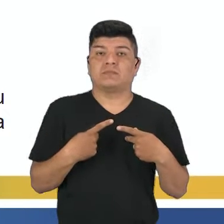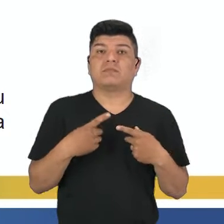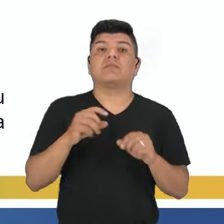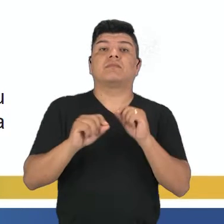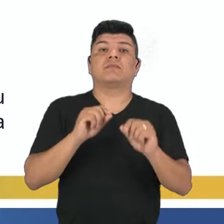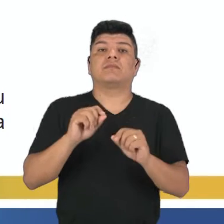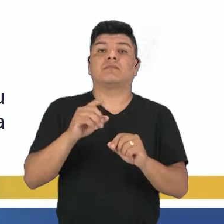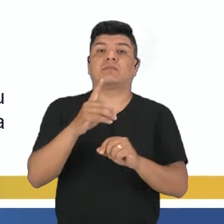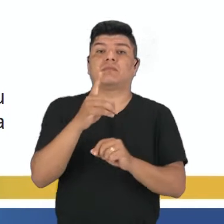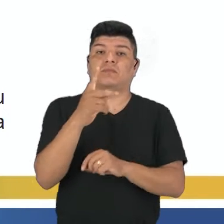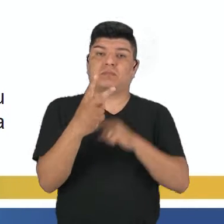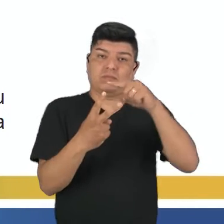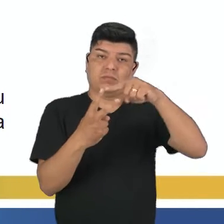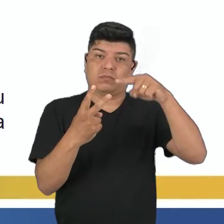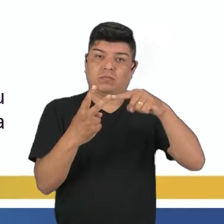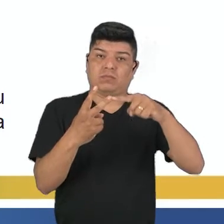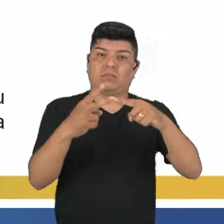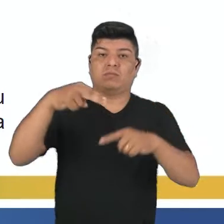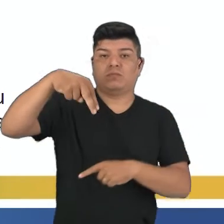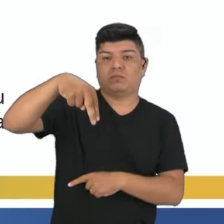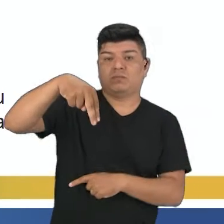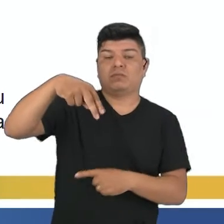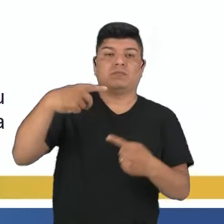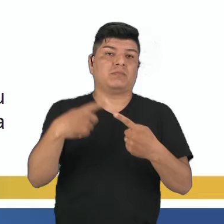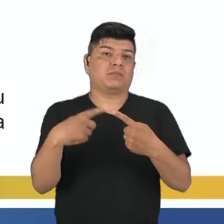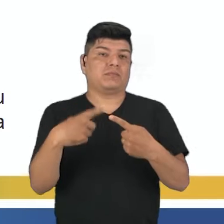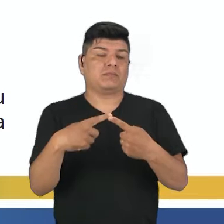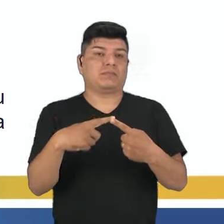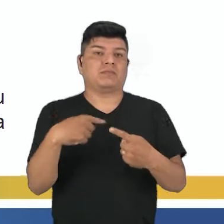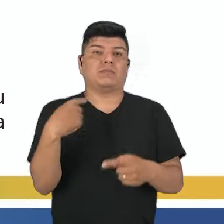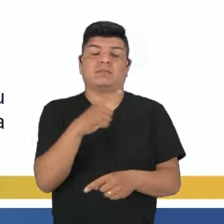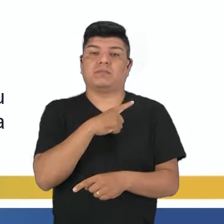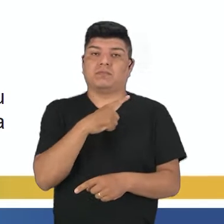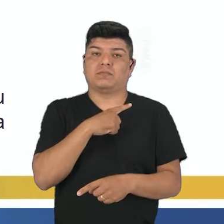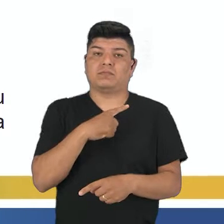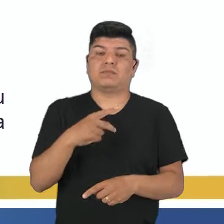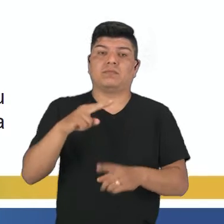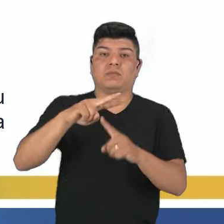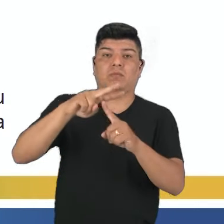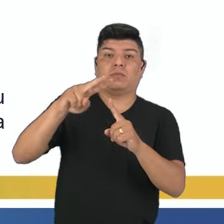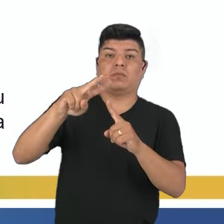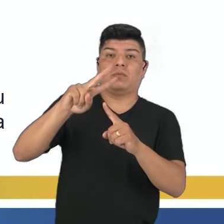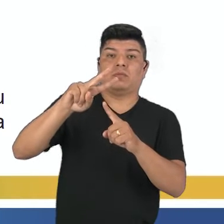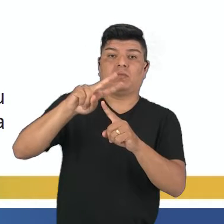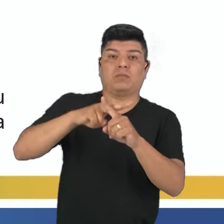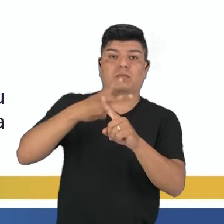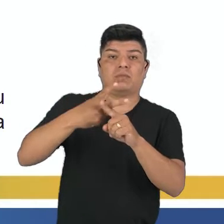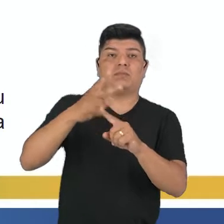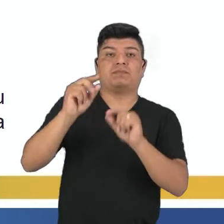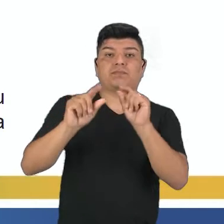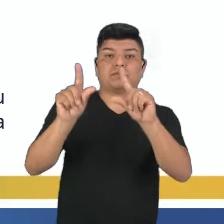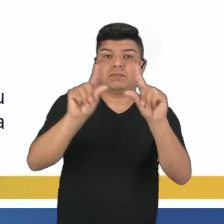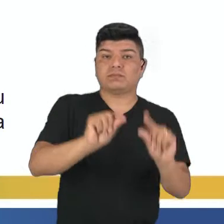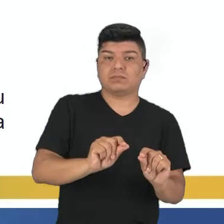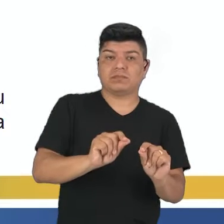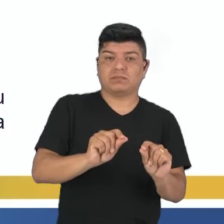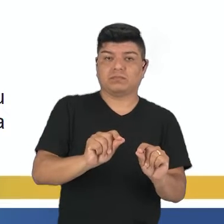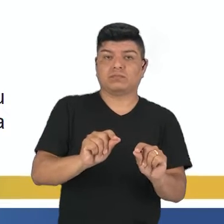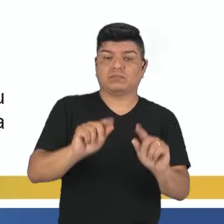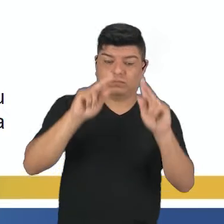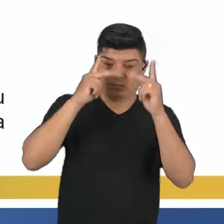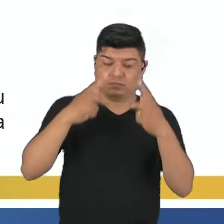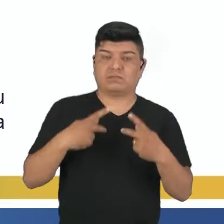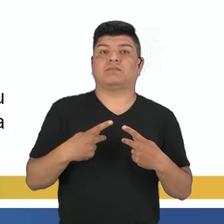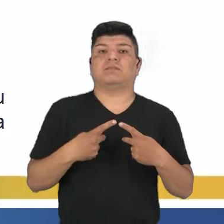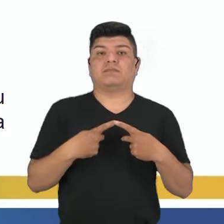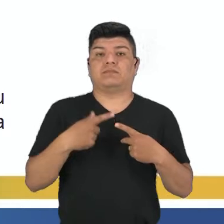diploides, ou seja, 2N. Por quê? Porque nós possuímos, né, 2 vezes a quantidade mínima de genes da nossa espécie,